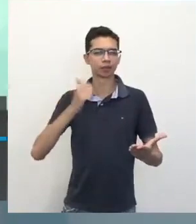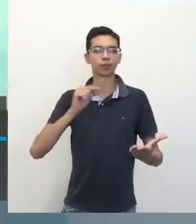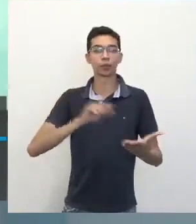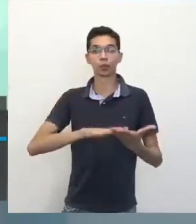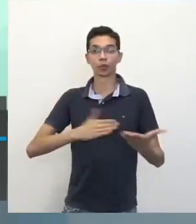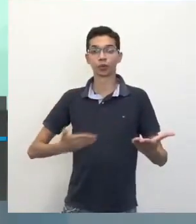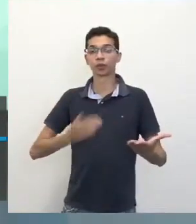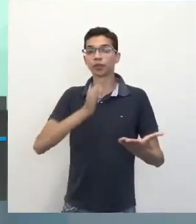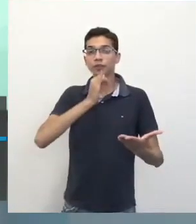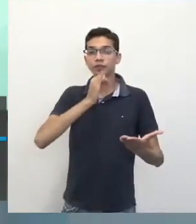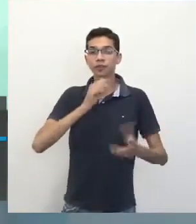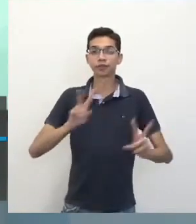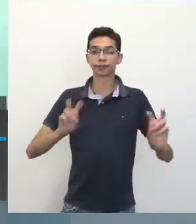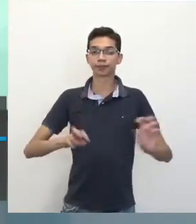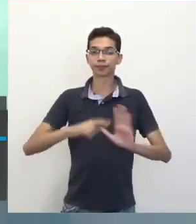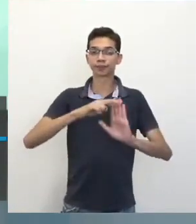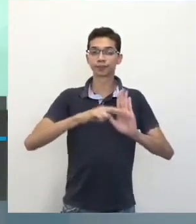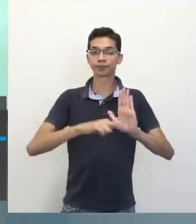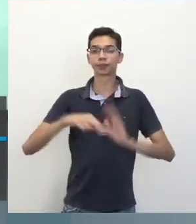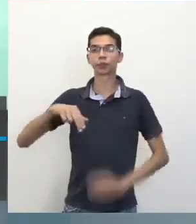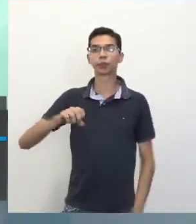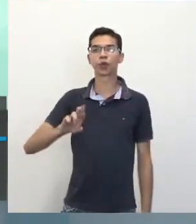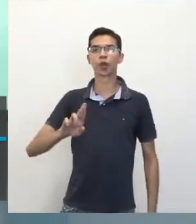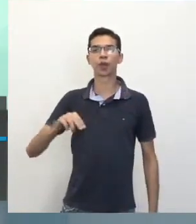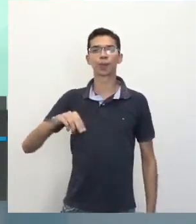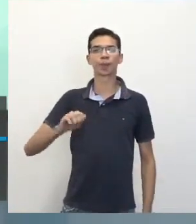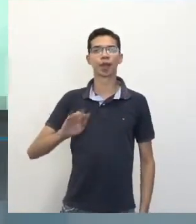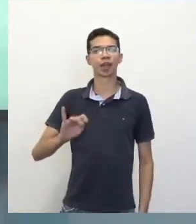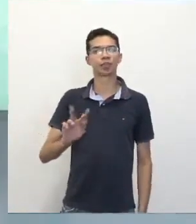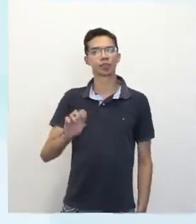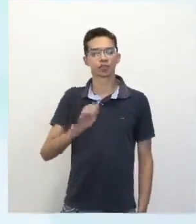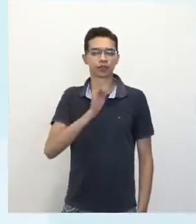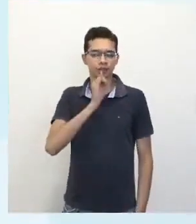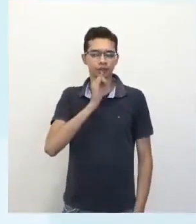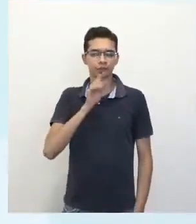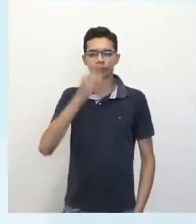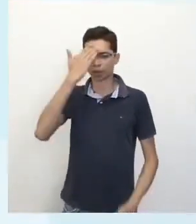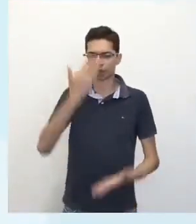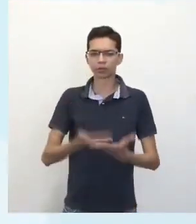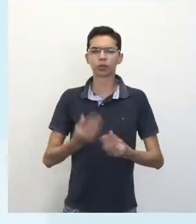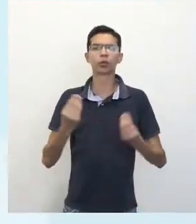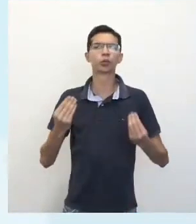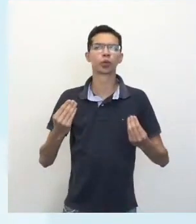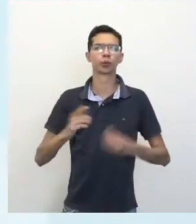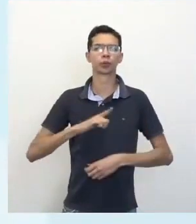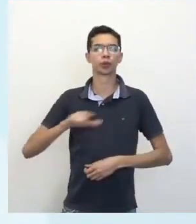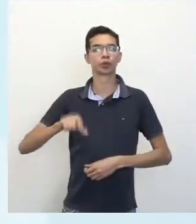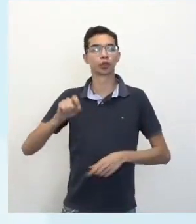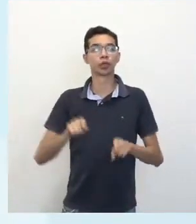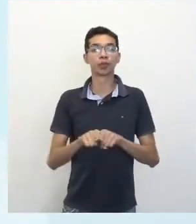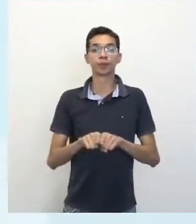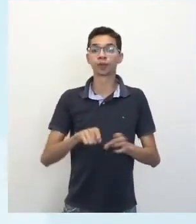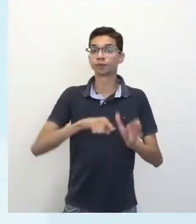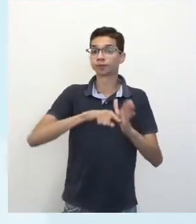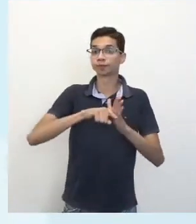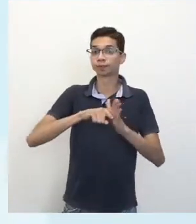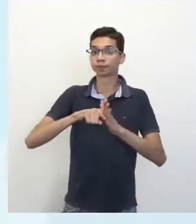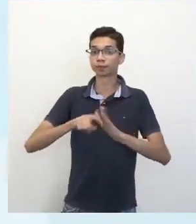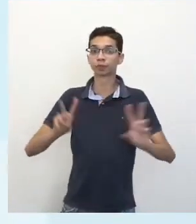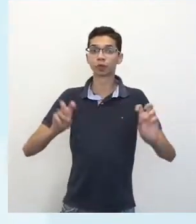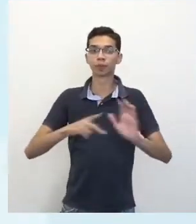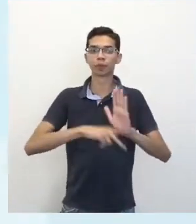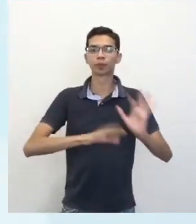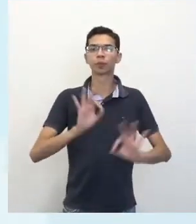né, que as indústrias exigem, etc. Então, como você acredita que ocorra a escolha e a testagem de elementos de um